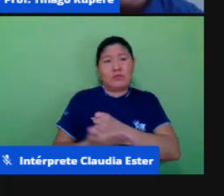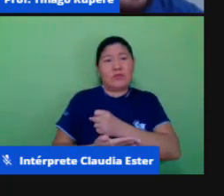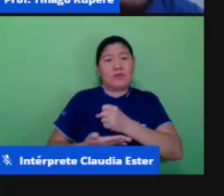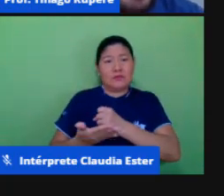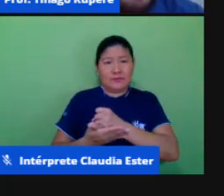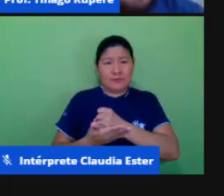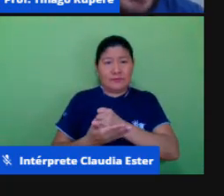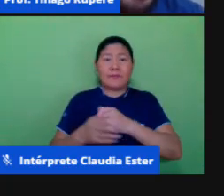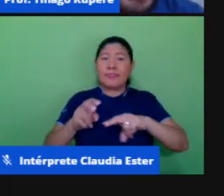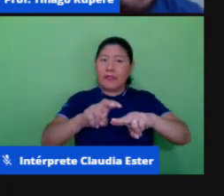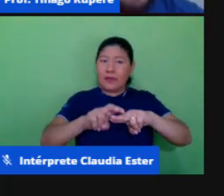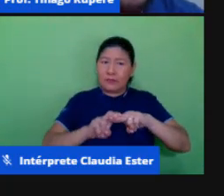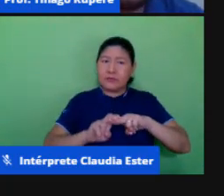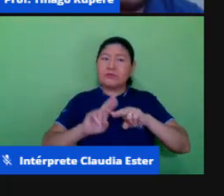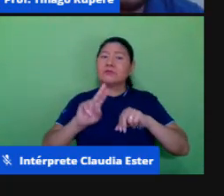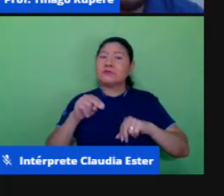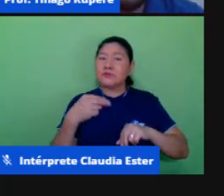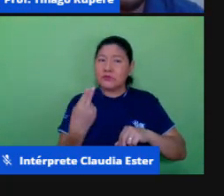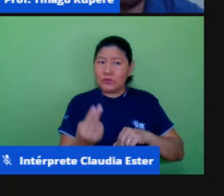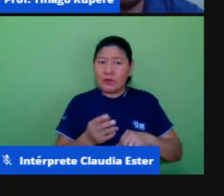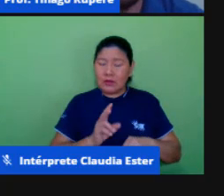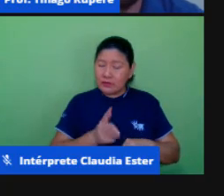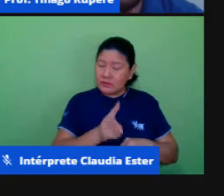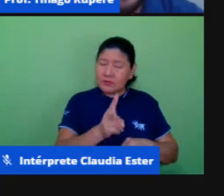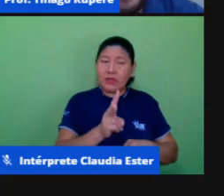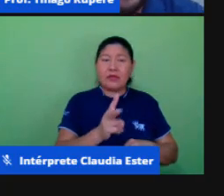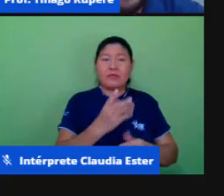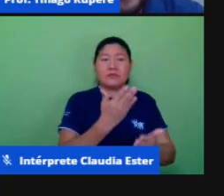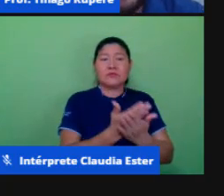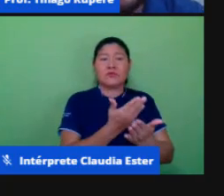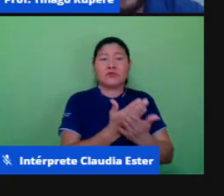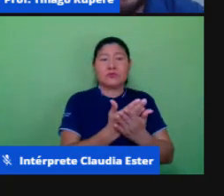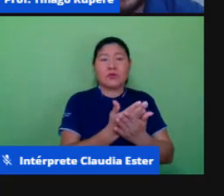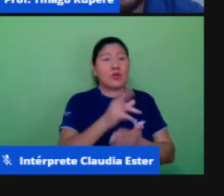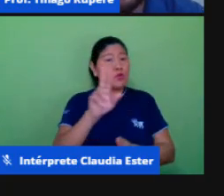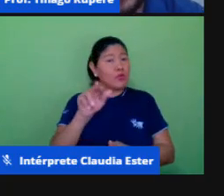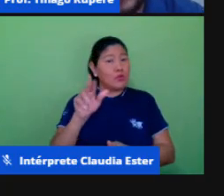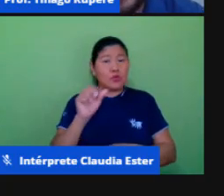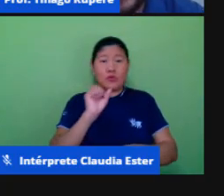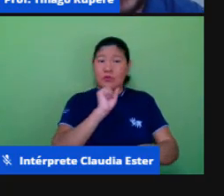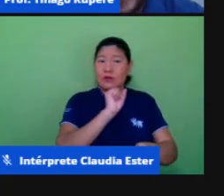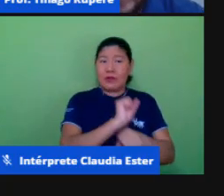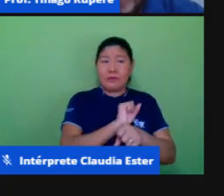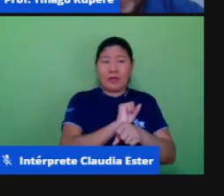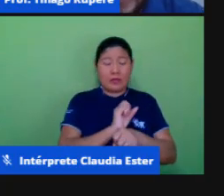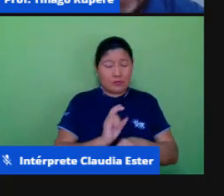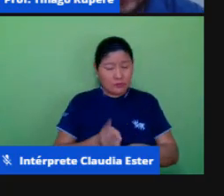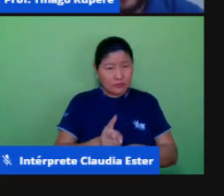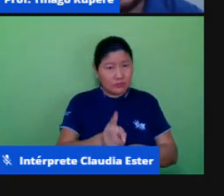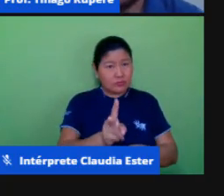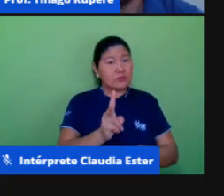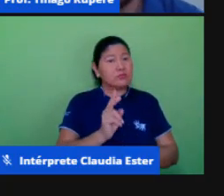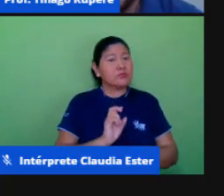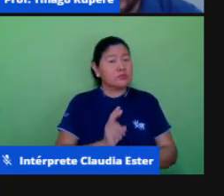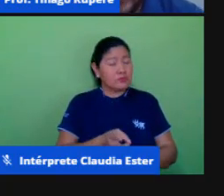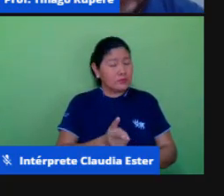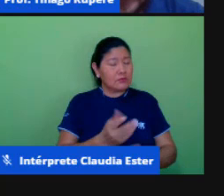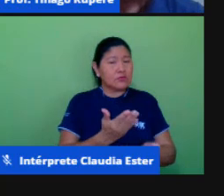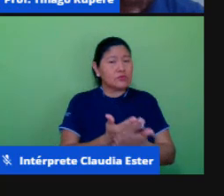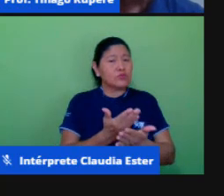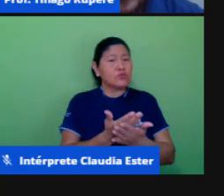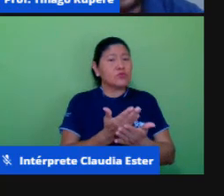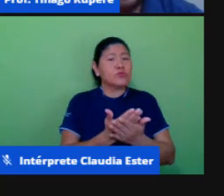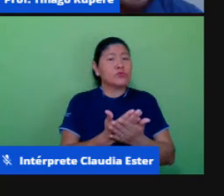isso que o professor sempre está em formação continuada, né? Não para esse movimento de formação. Tá? Em contexto de ensino